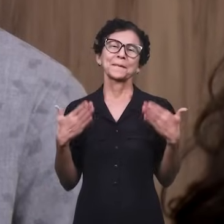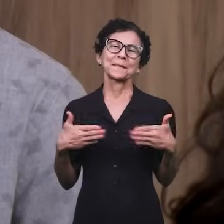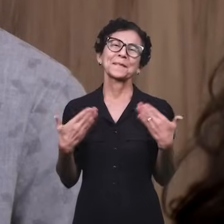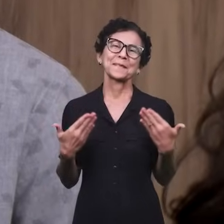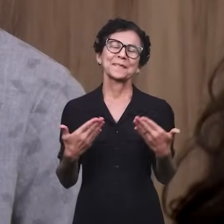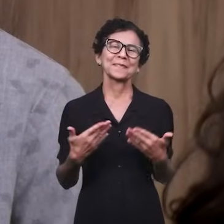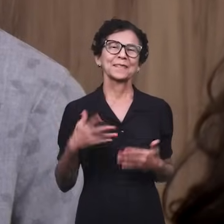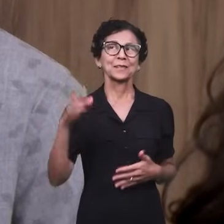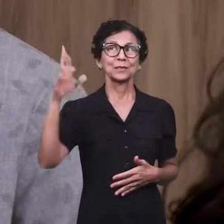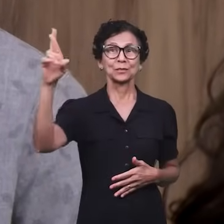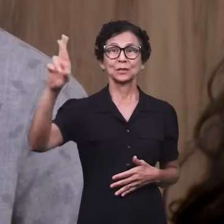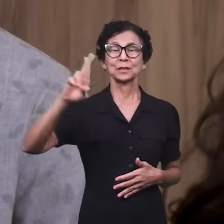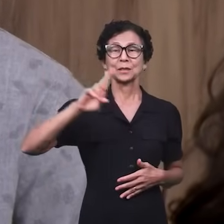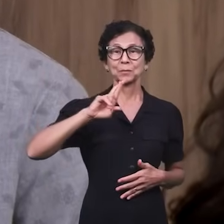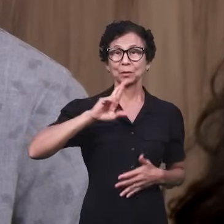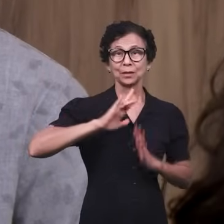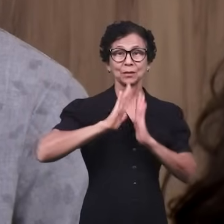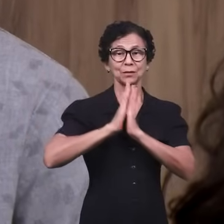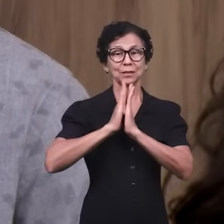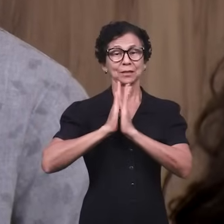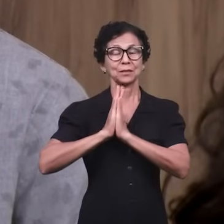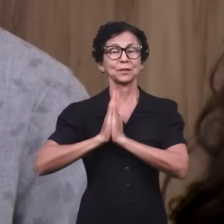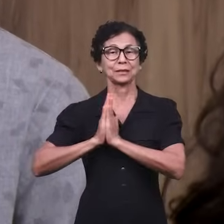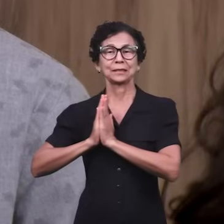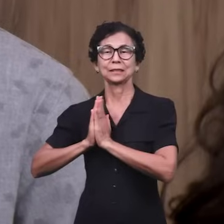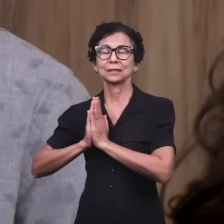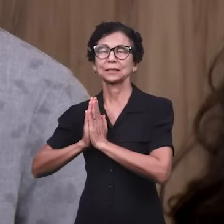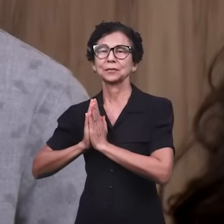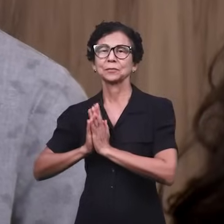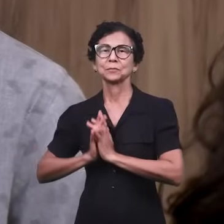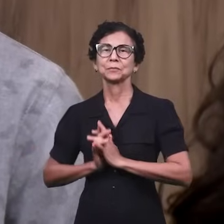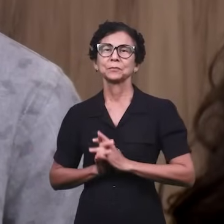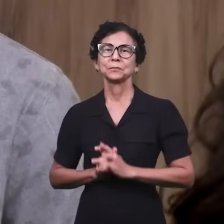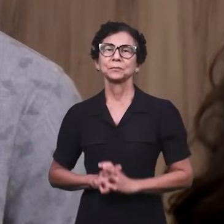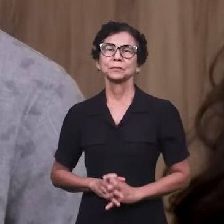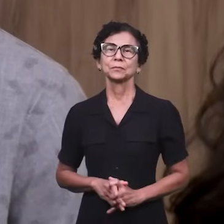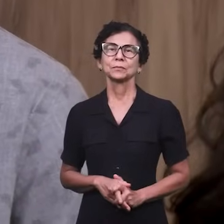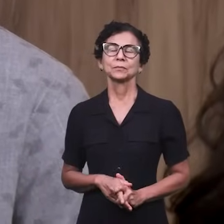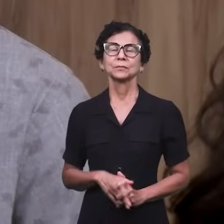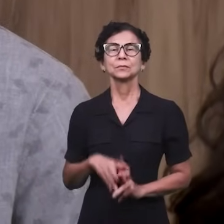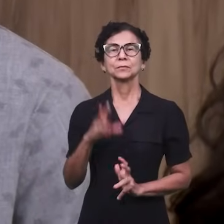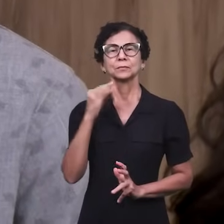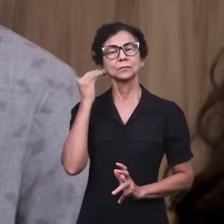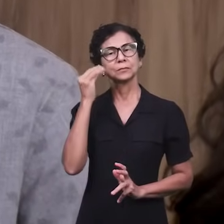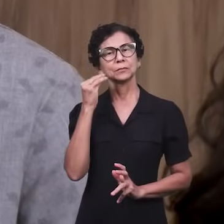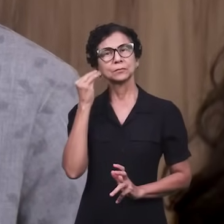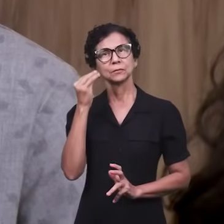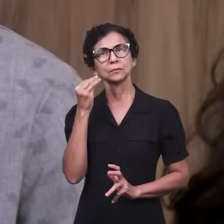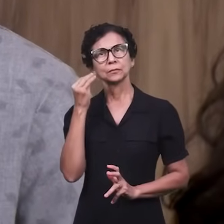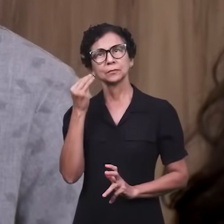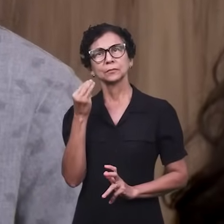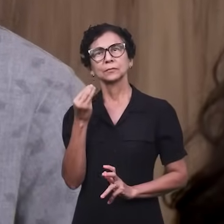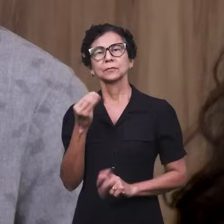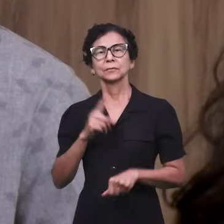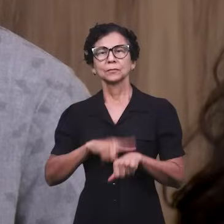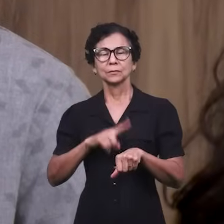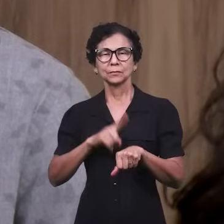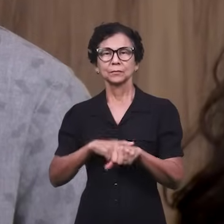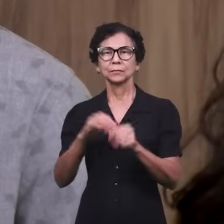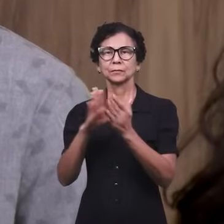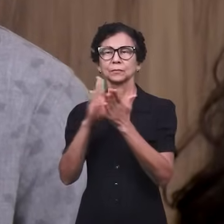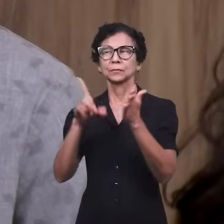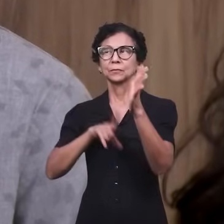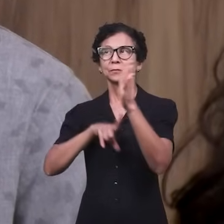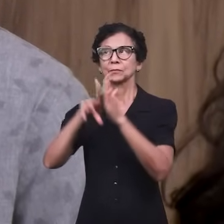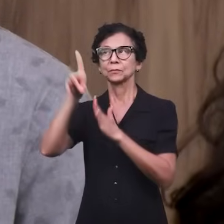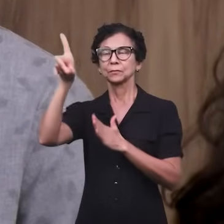alegrou porque o Senhor respondeu à minhas orações e é uma das experiências da consulta palavra que é